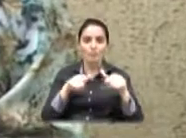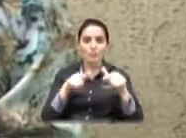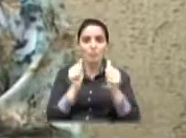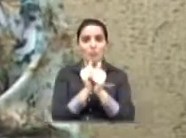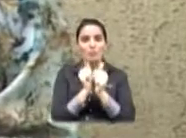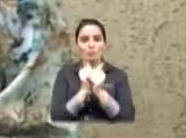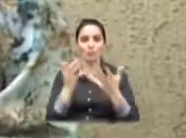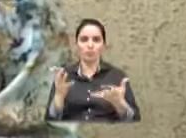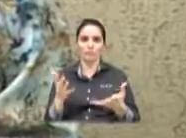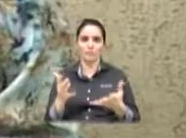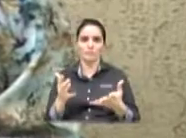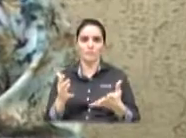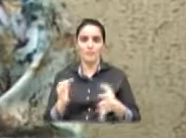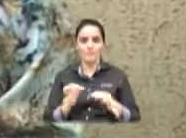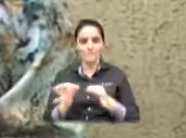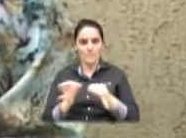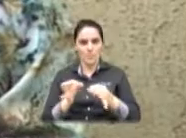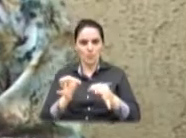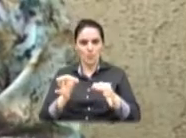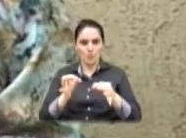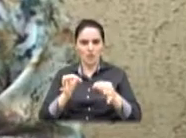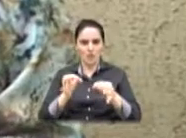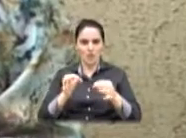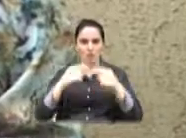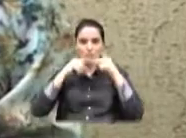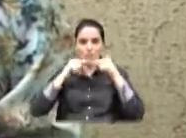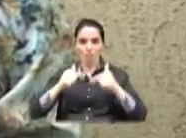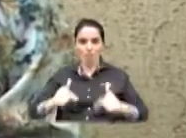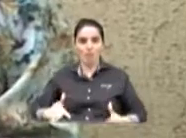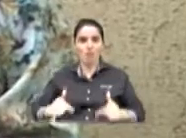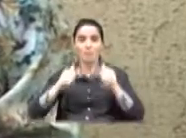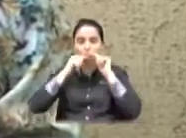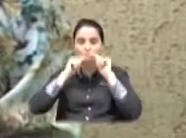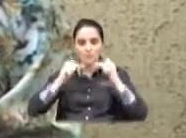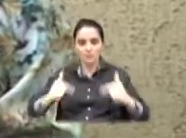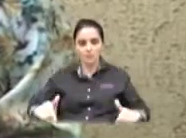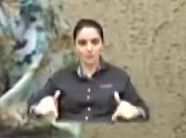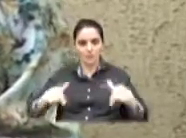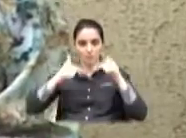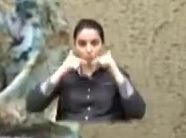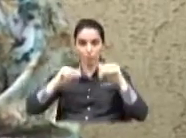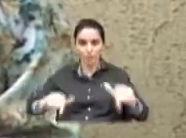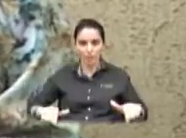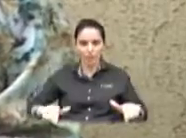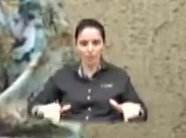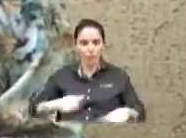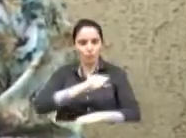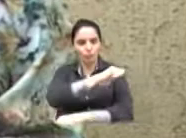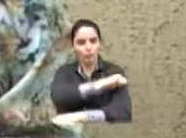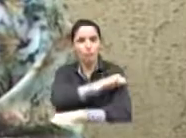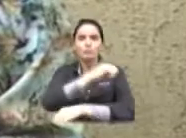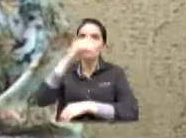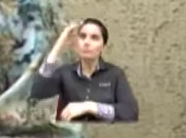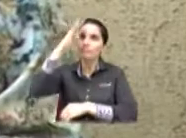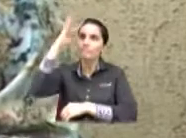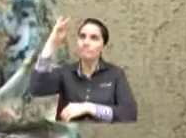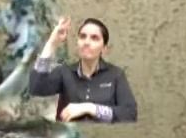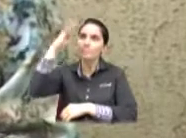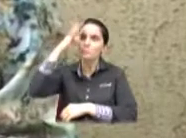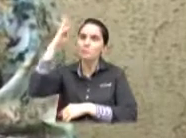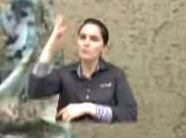literário tem por objetivo fazer com que os alunos reflitam a questão da violência